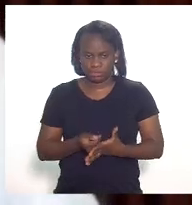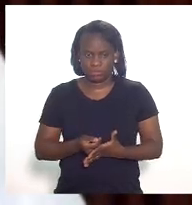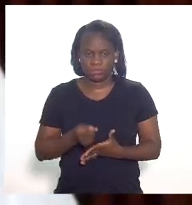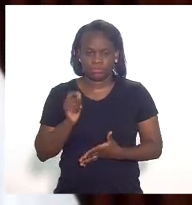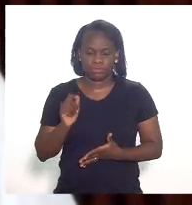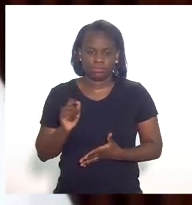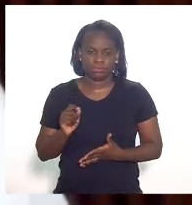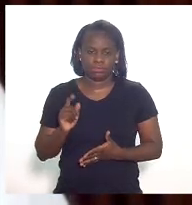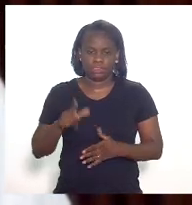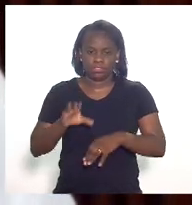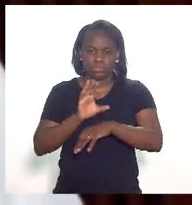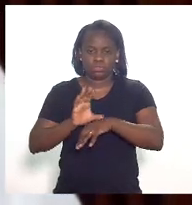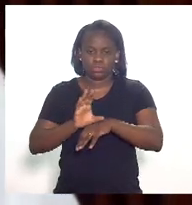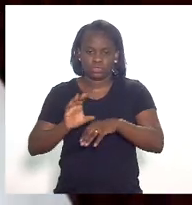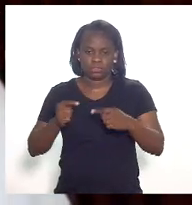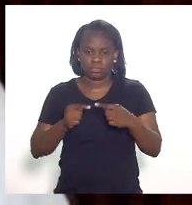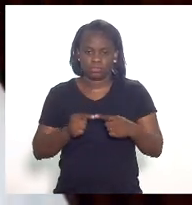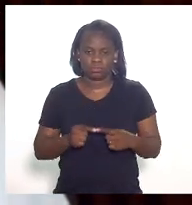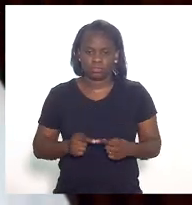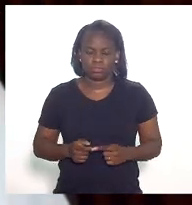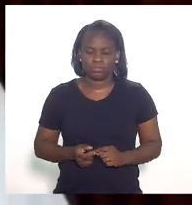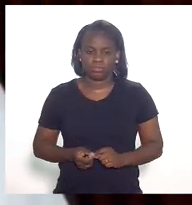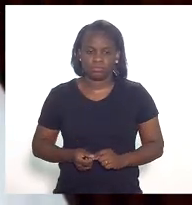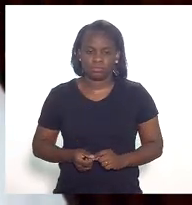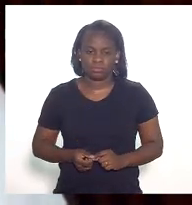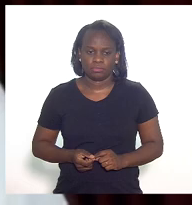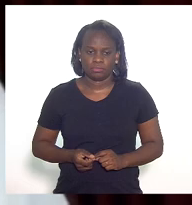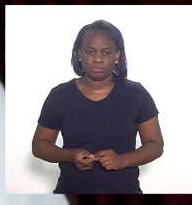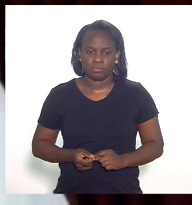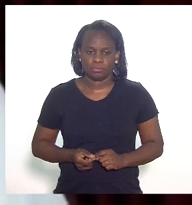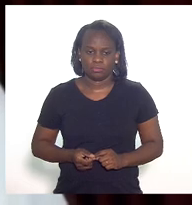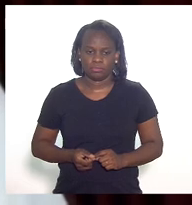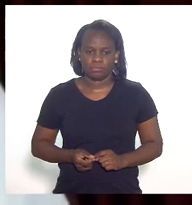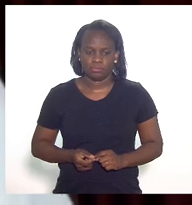pela constitucionalidade.